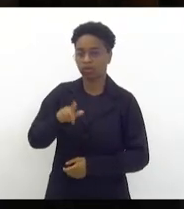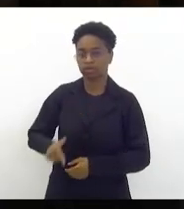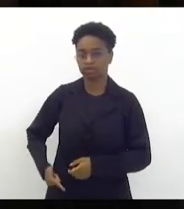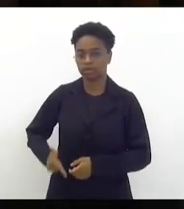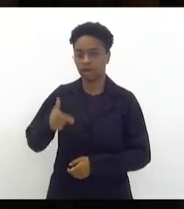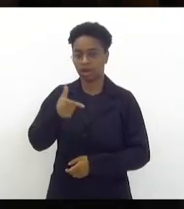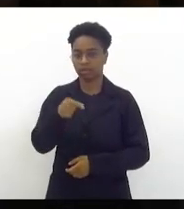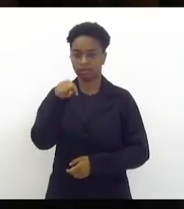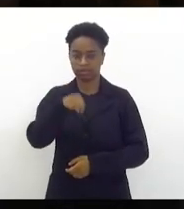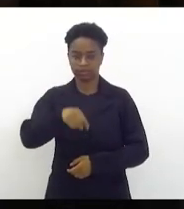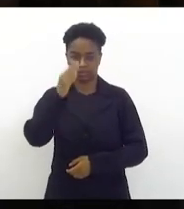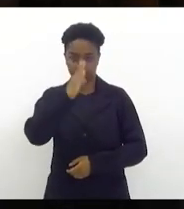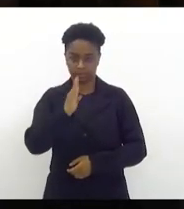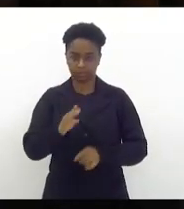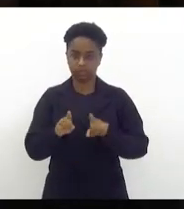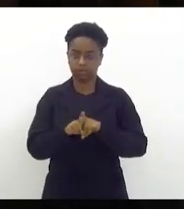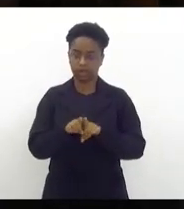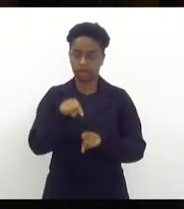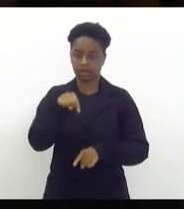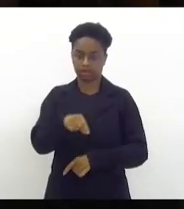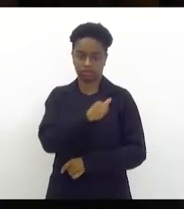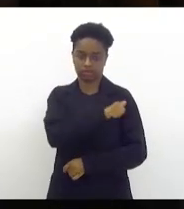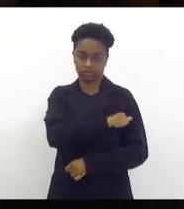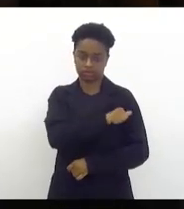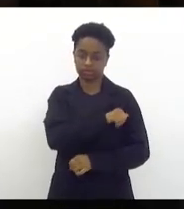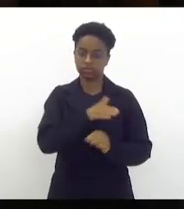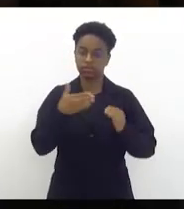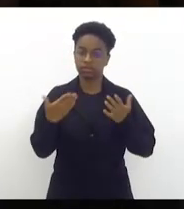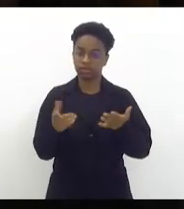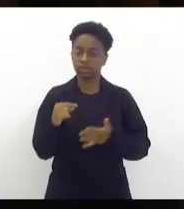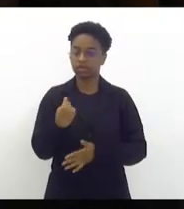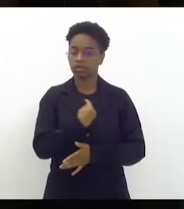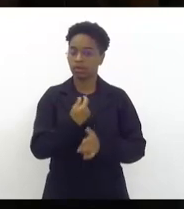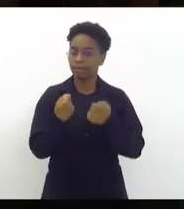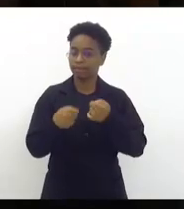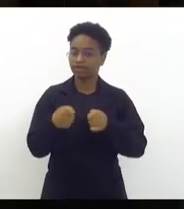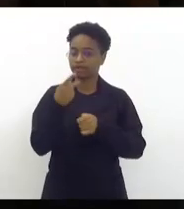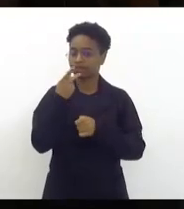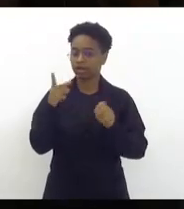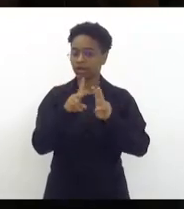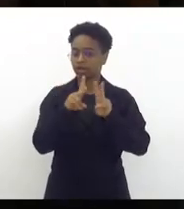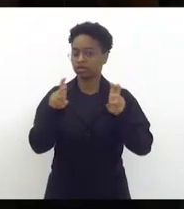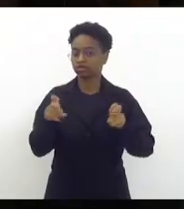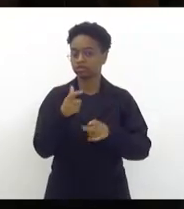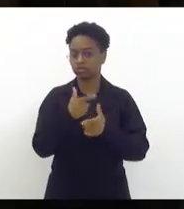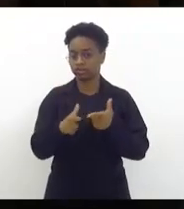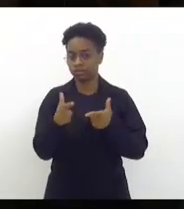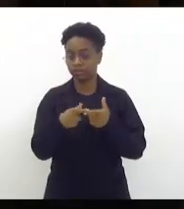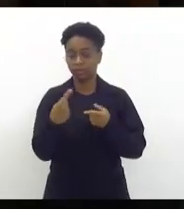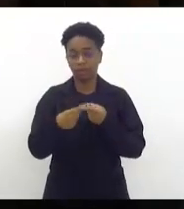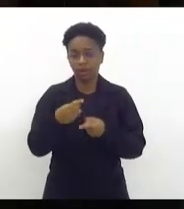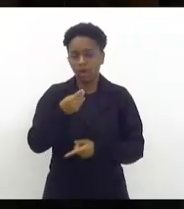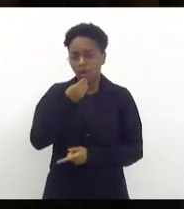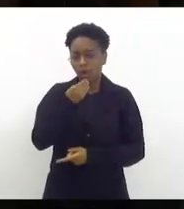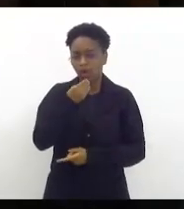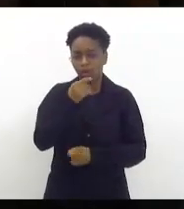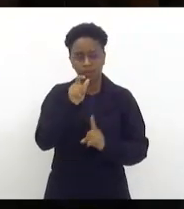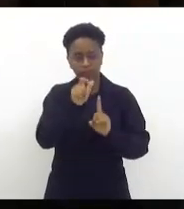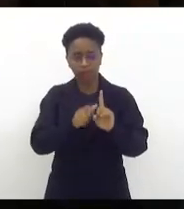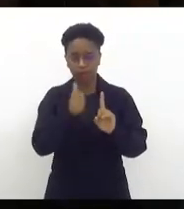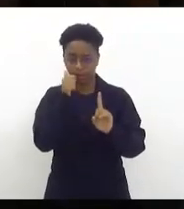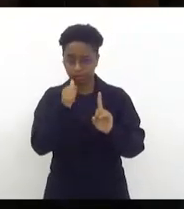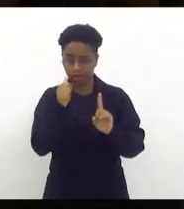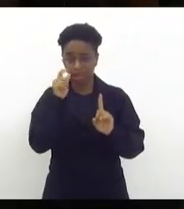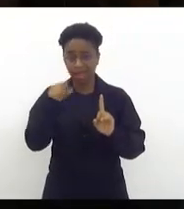nosso país e no nosso Estado. Então, a gente precisa falar desse problema, porque é óbvio que essa mulher que vai